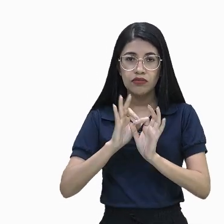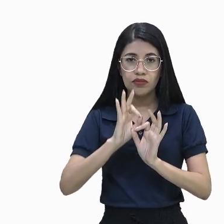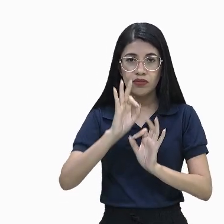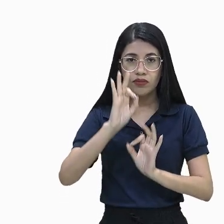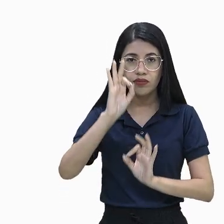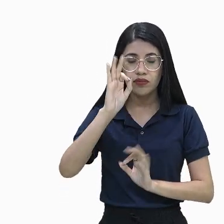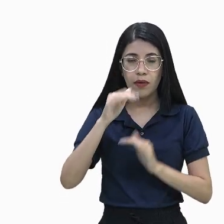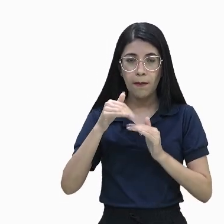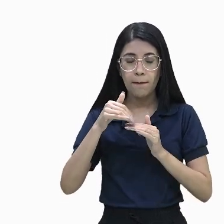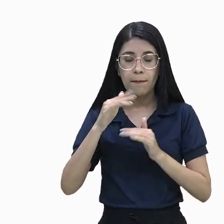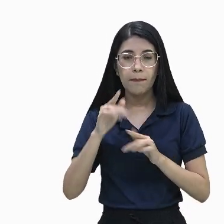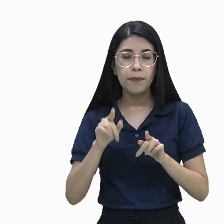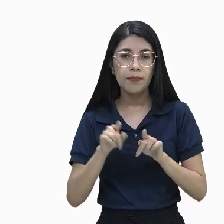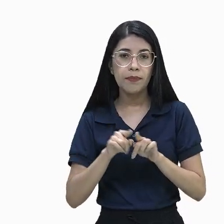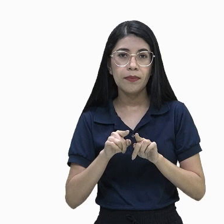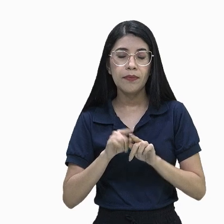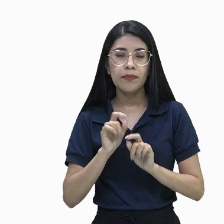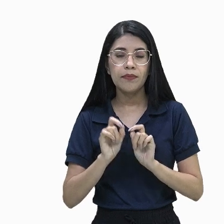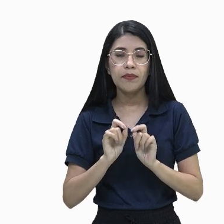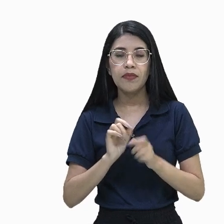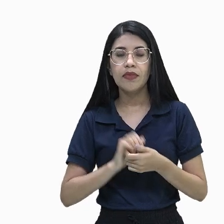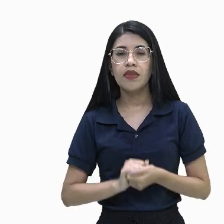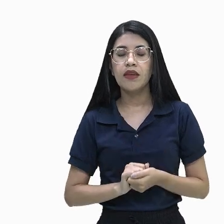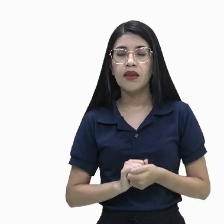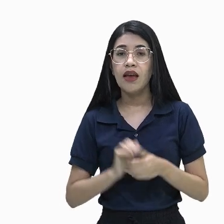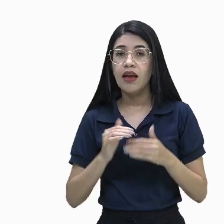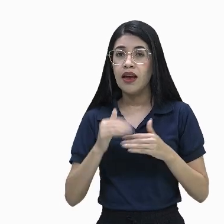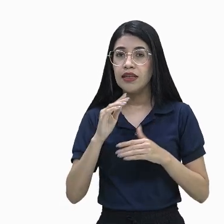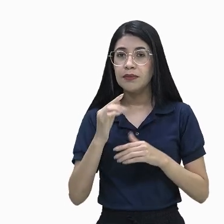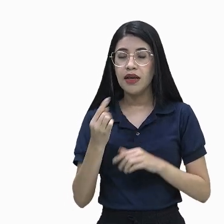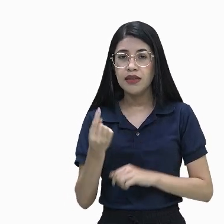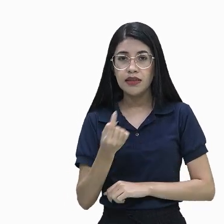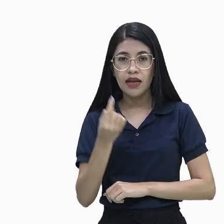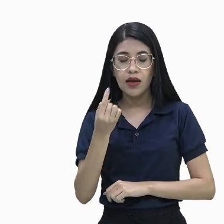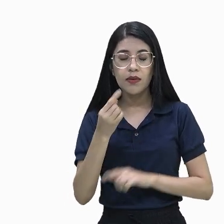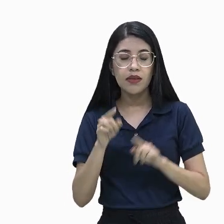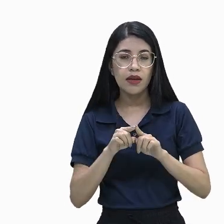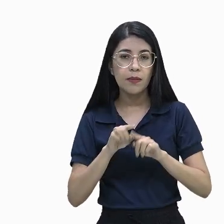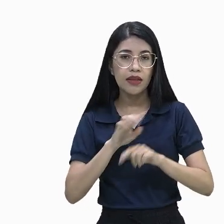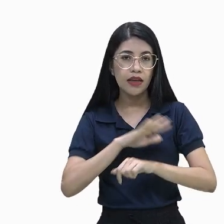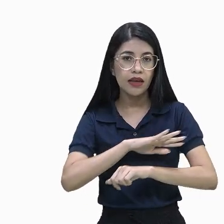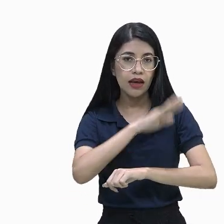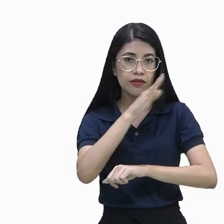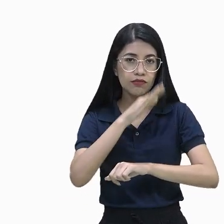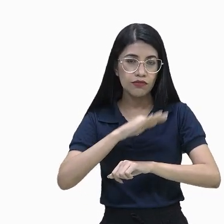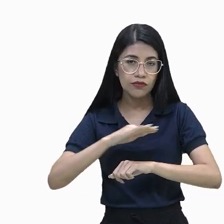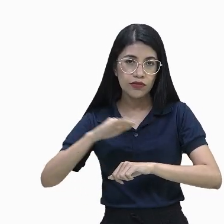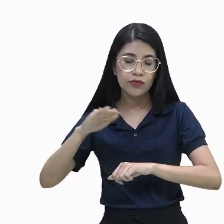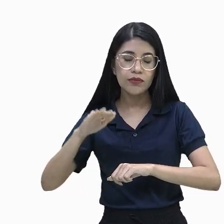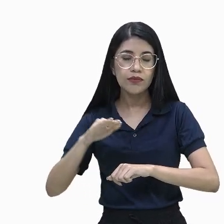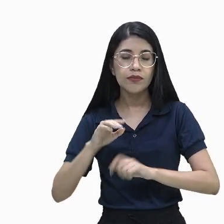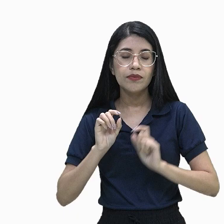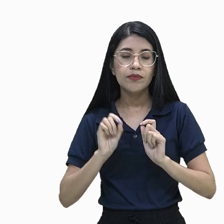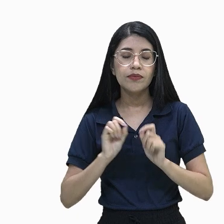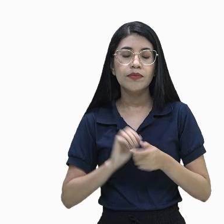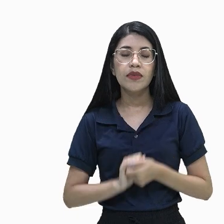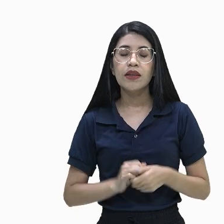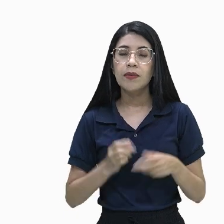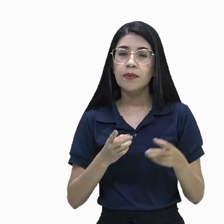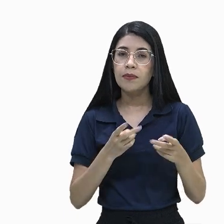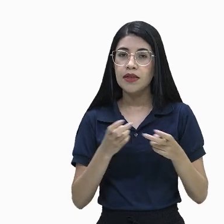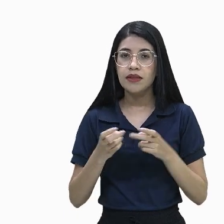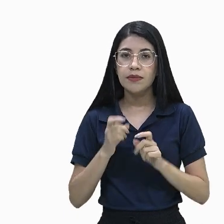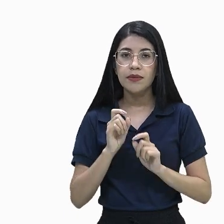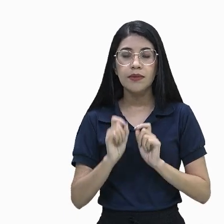E aí, as maiores planícies, tá bom? Então, a gente sempre observa